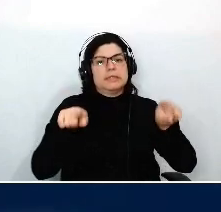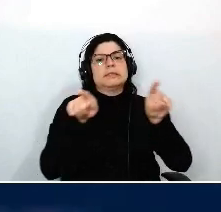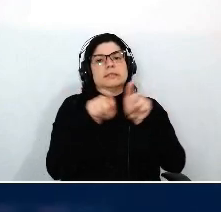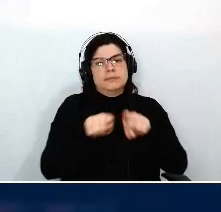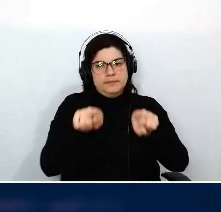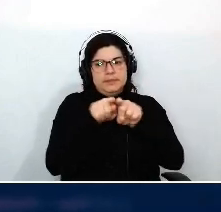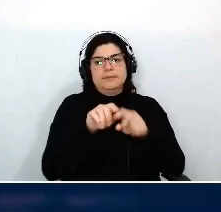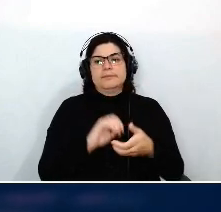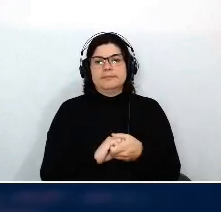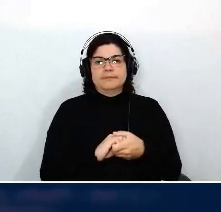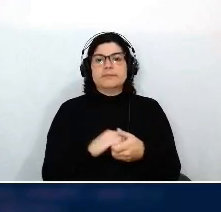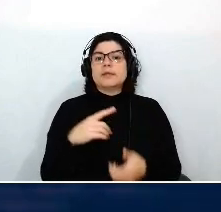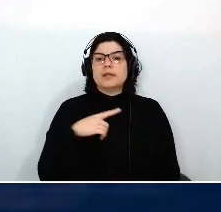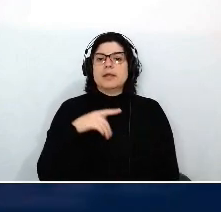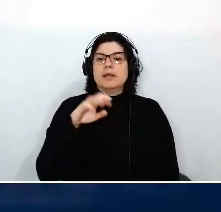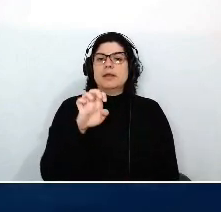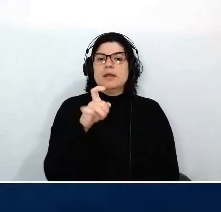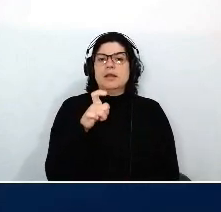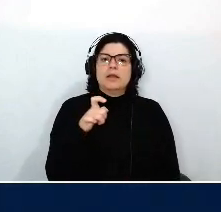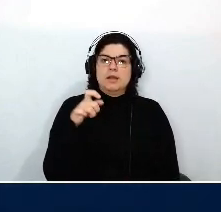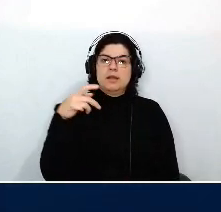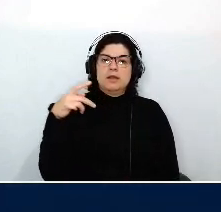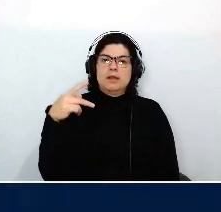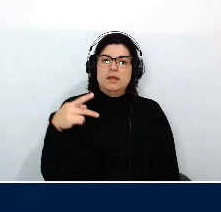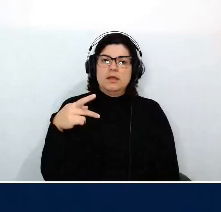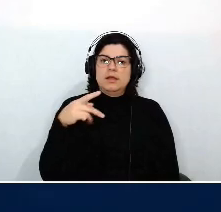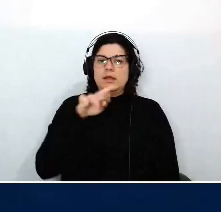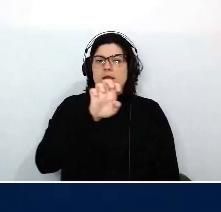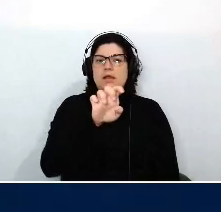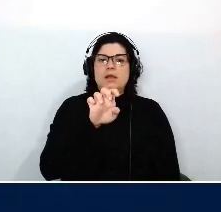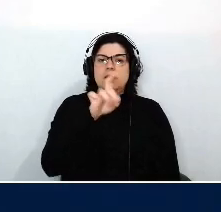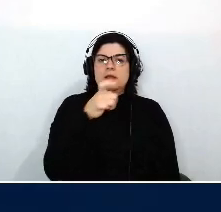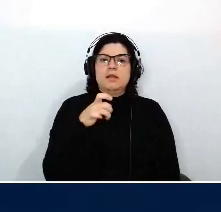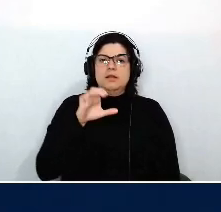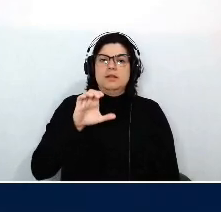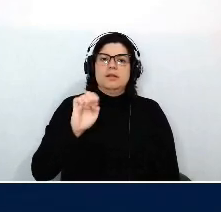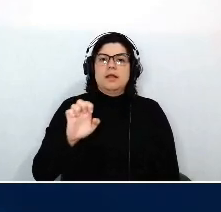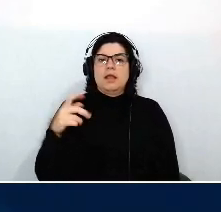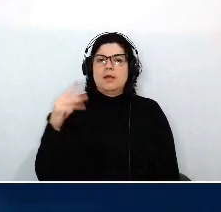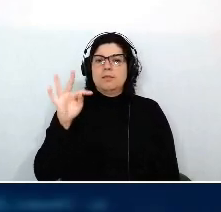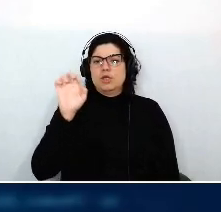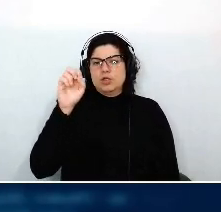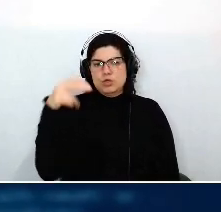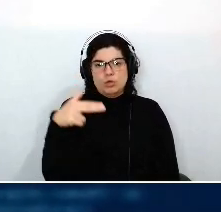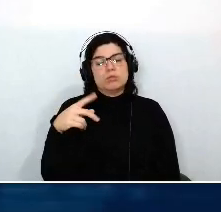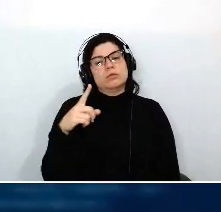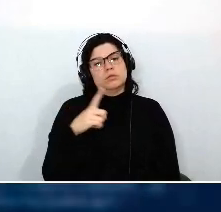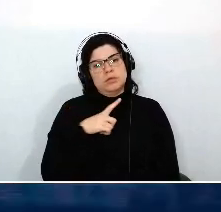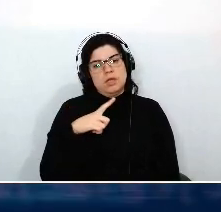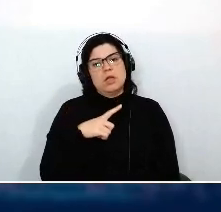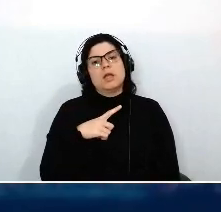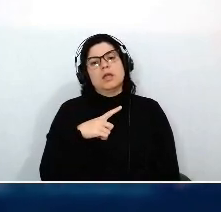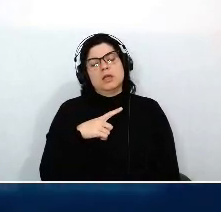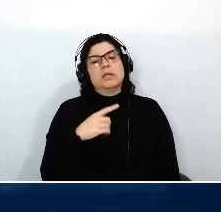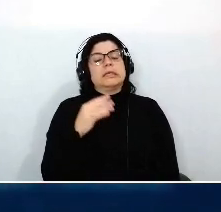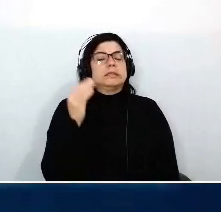Tem exceptions. Try catching finally, sem nenhuma surpresa, para quem já conhece PHP. E para quem já sacou X-Expression,